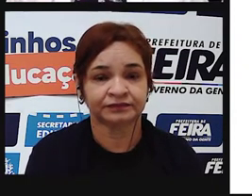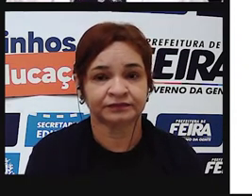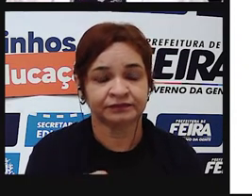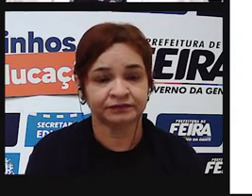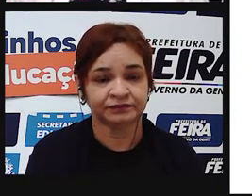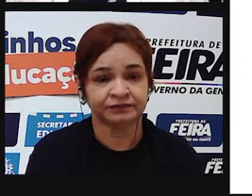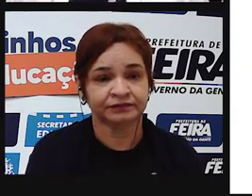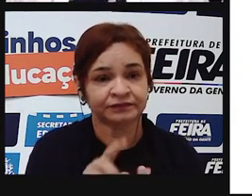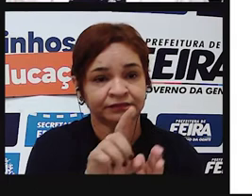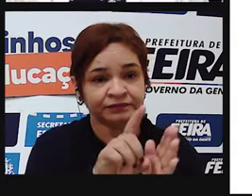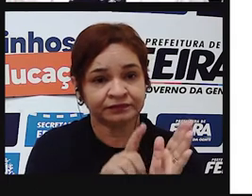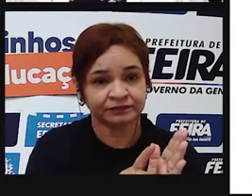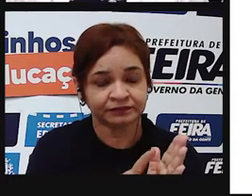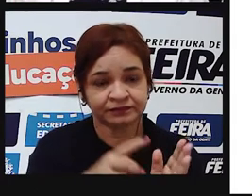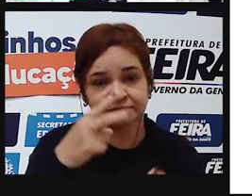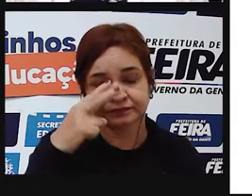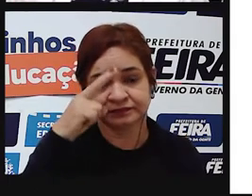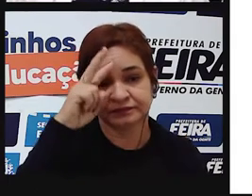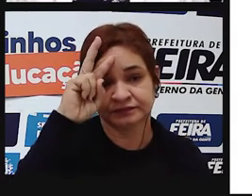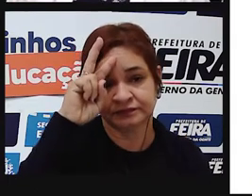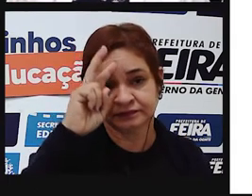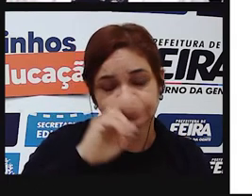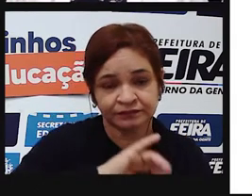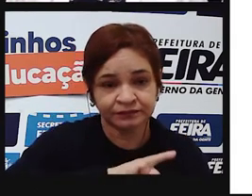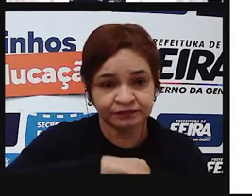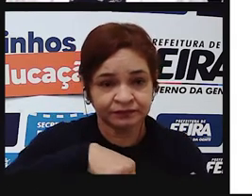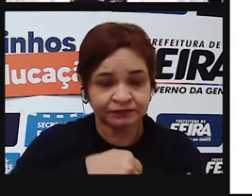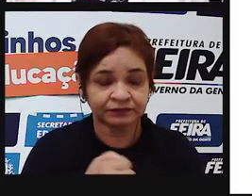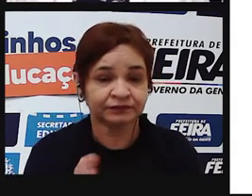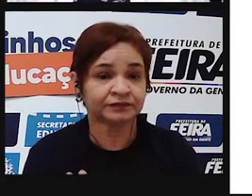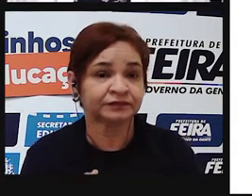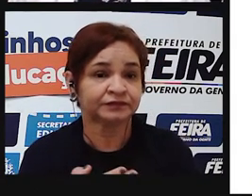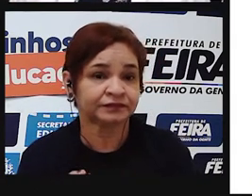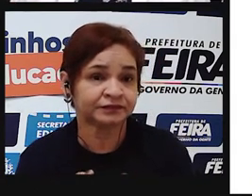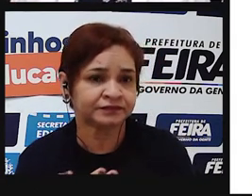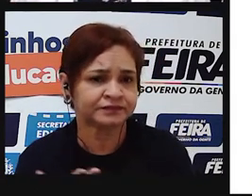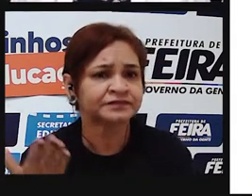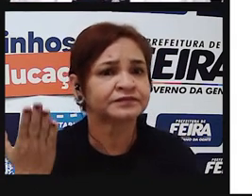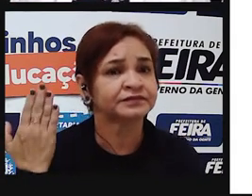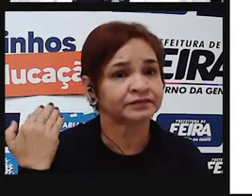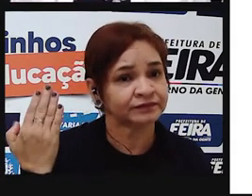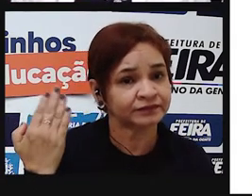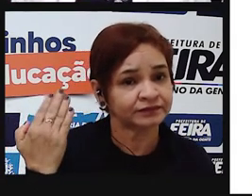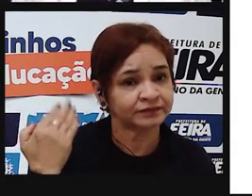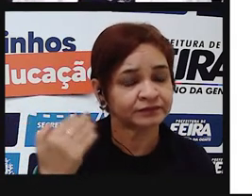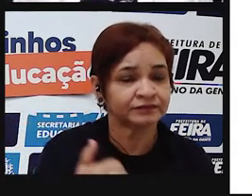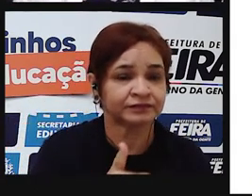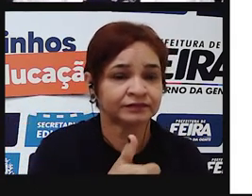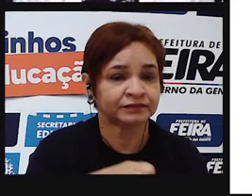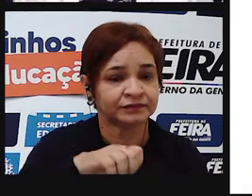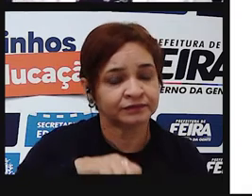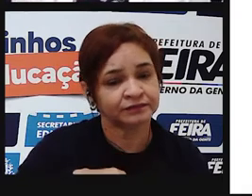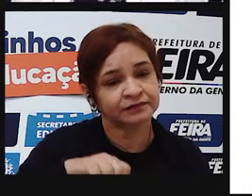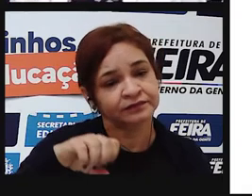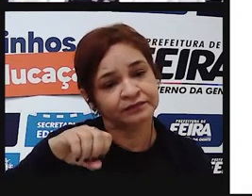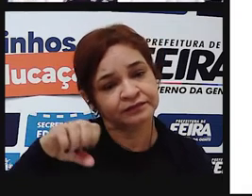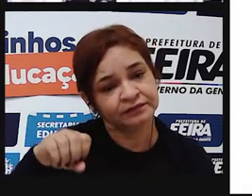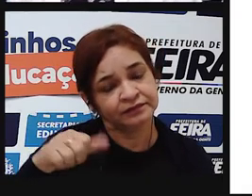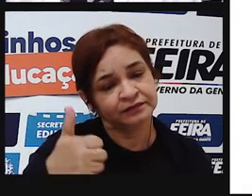históricos, né? Fragmentos de alguns jornais e revistas desse período, entre